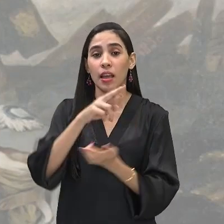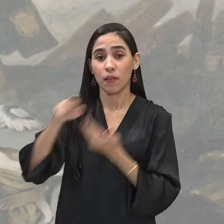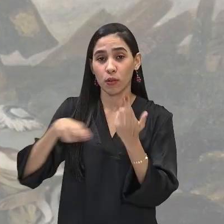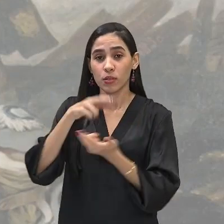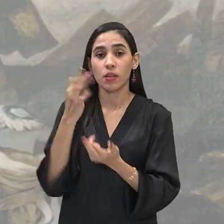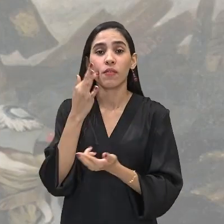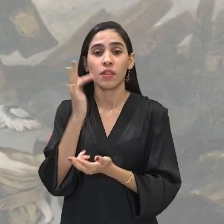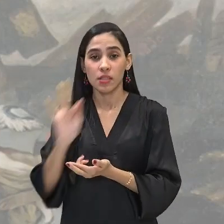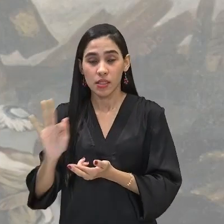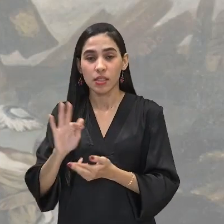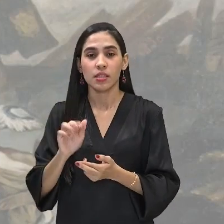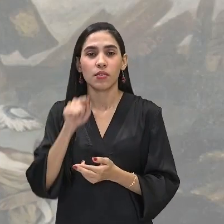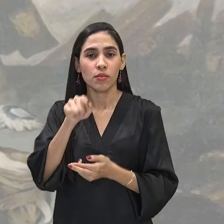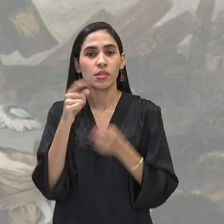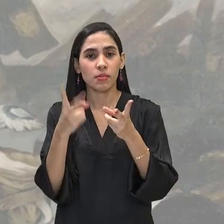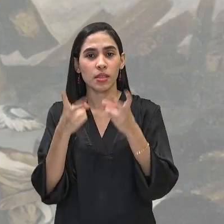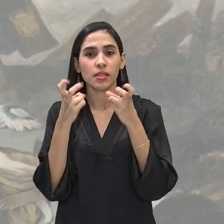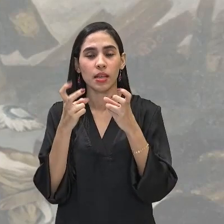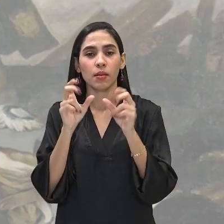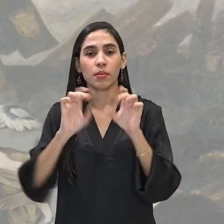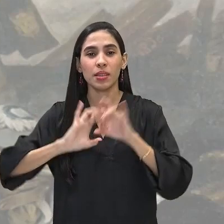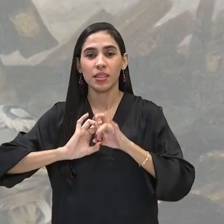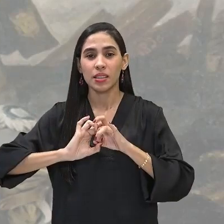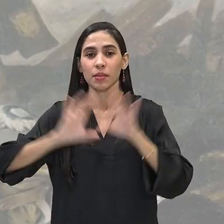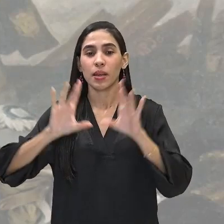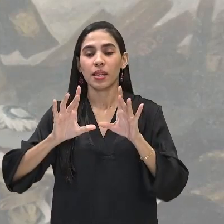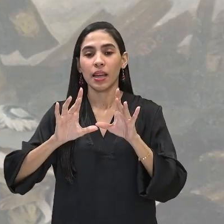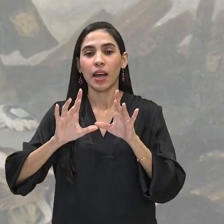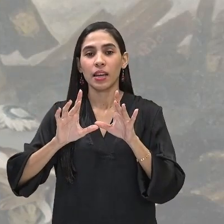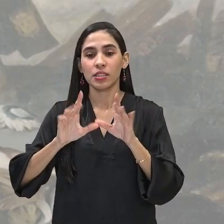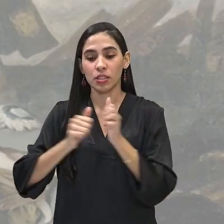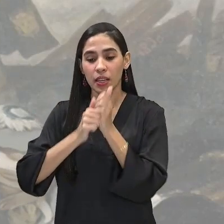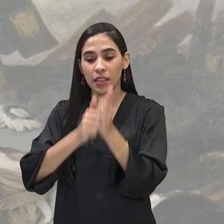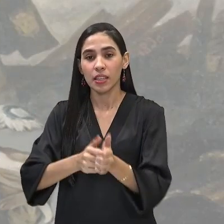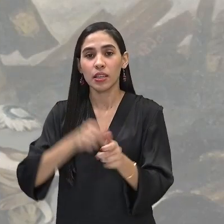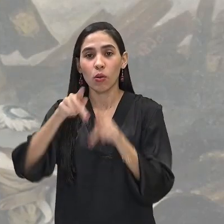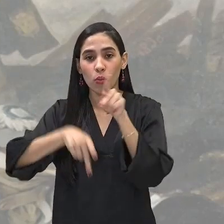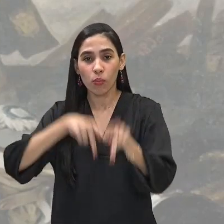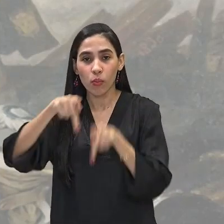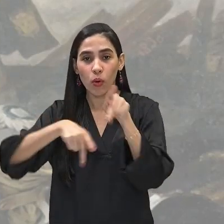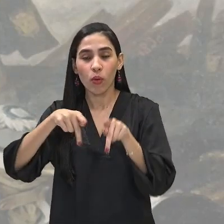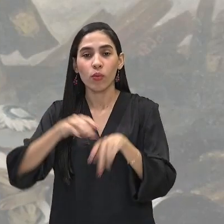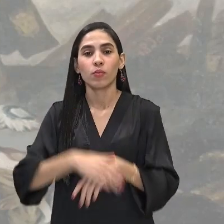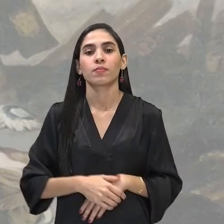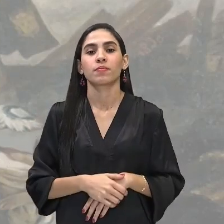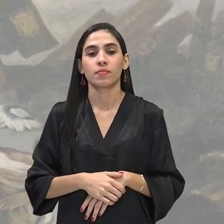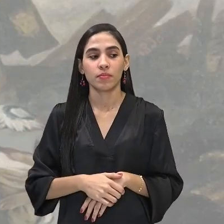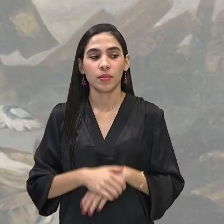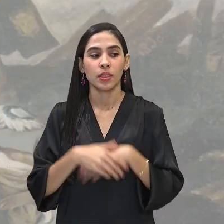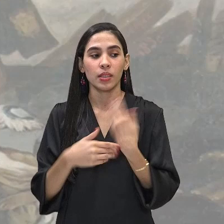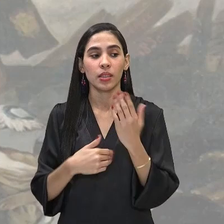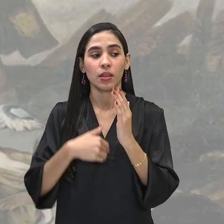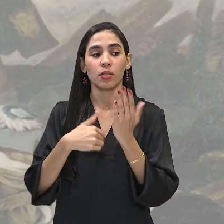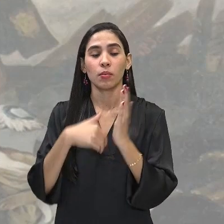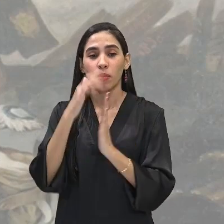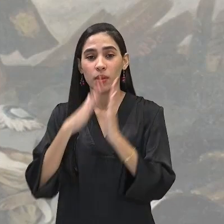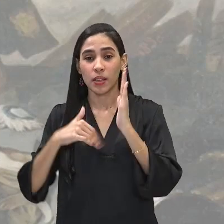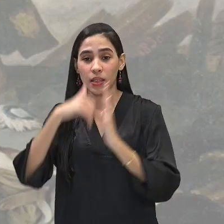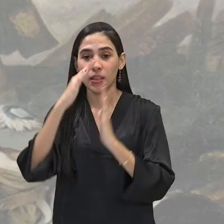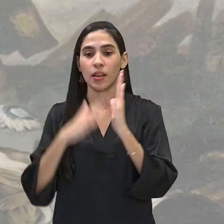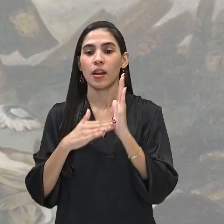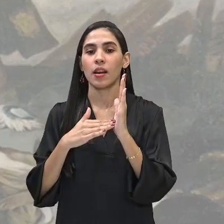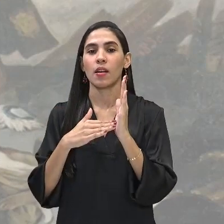observa aqui a liberdade guiando o povo, esse quadro famosíssimo de Eugène